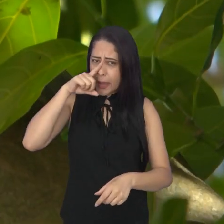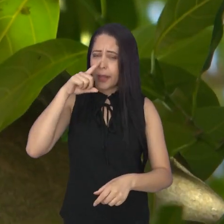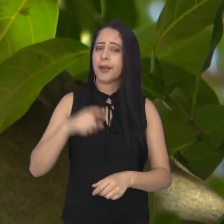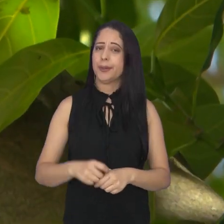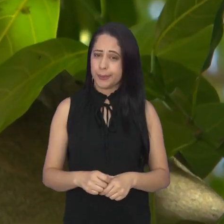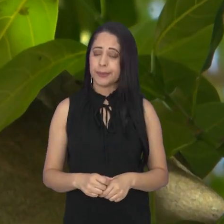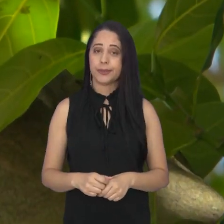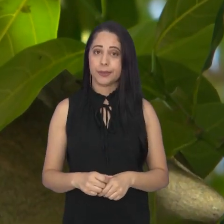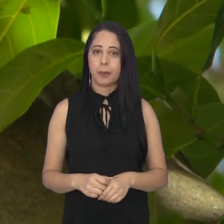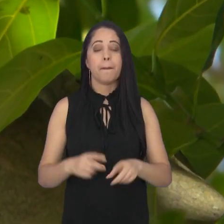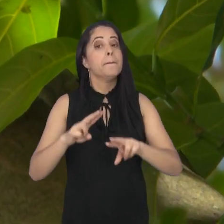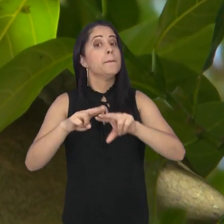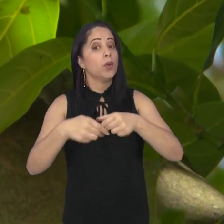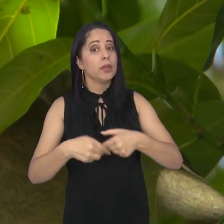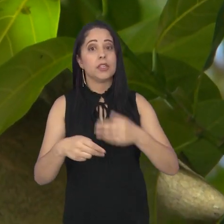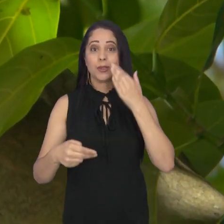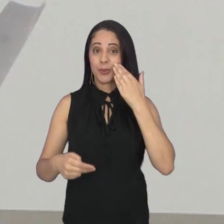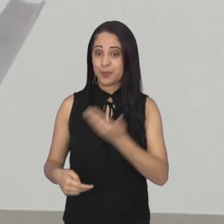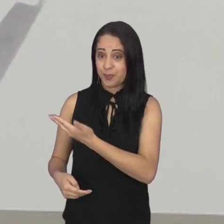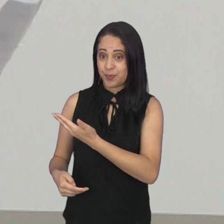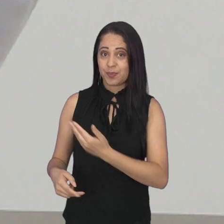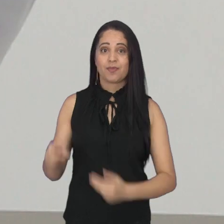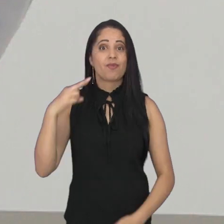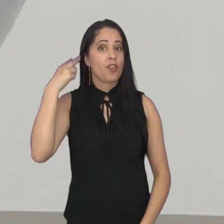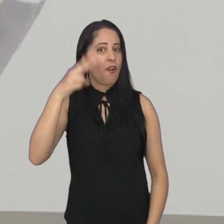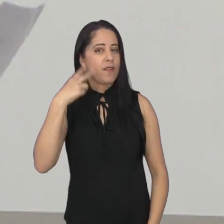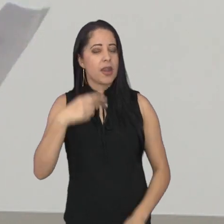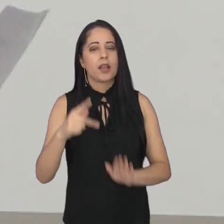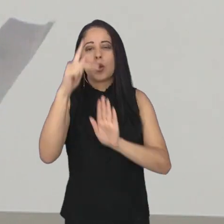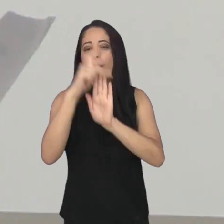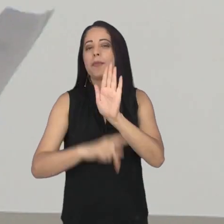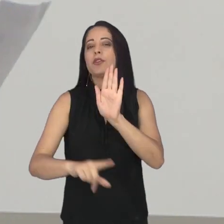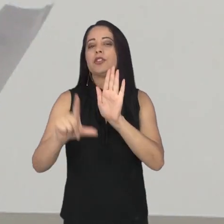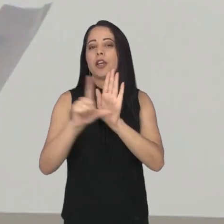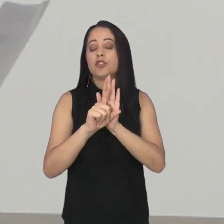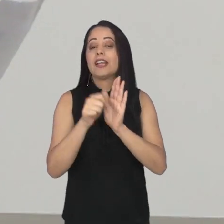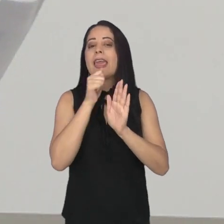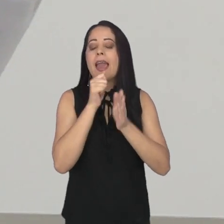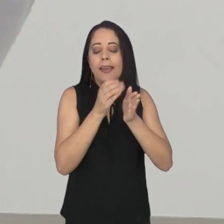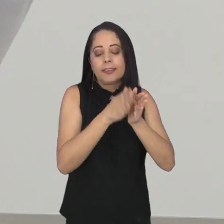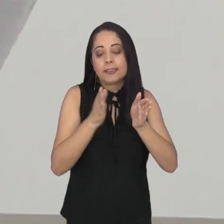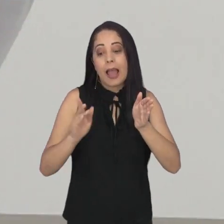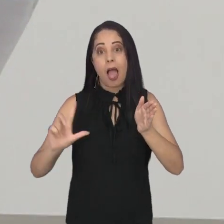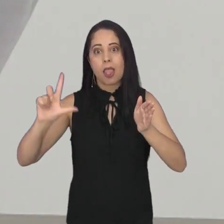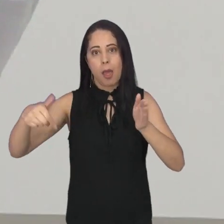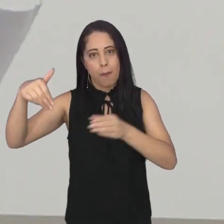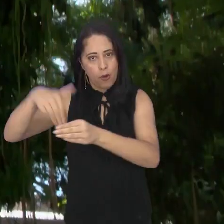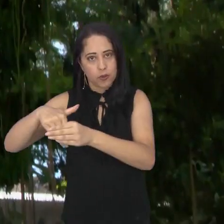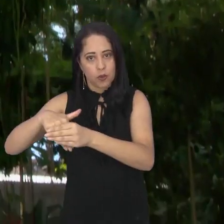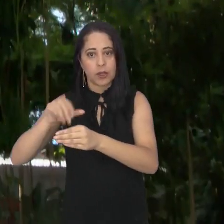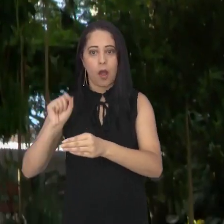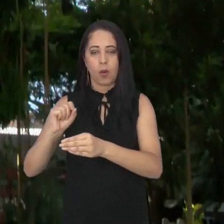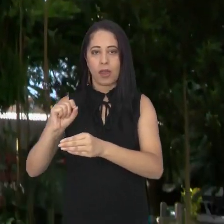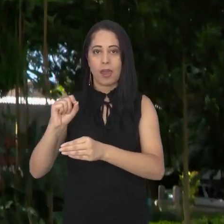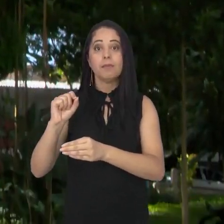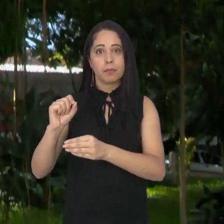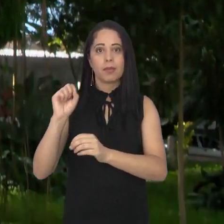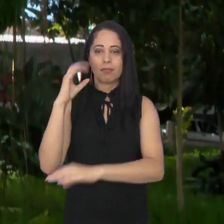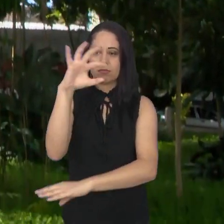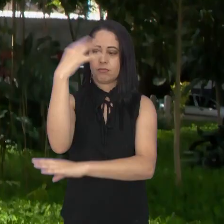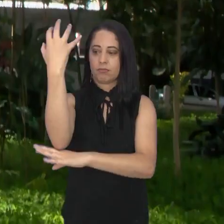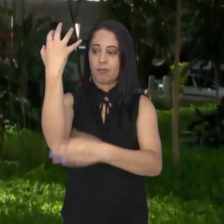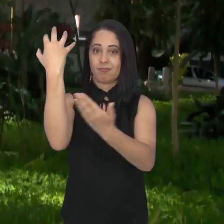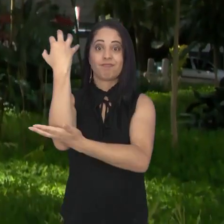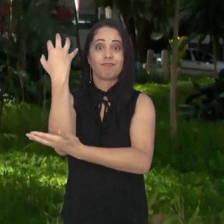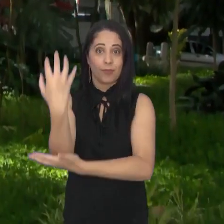Pensando em situações como essas que eu citei, o vereador Lino Bispo tem um projeto em tramitação na Câmara que autoriza a supressão